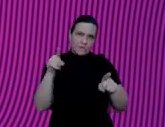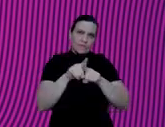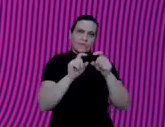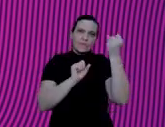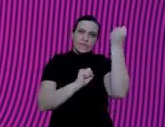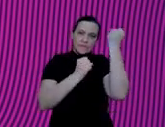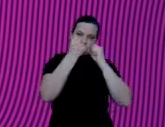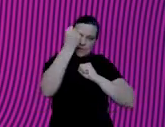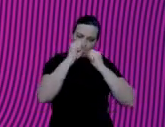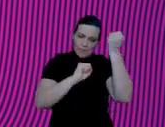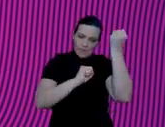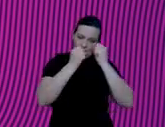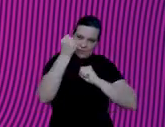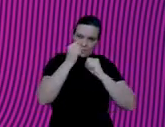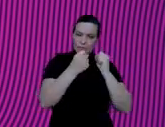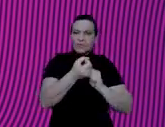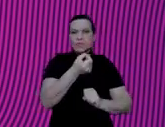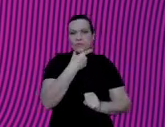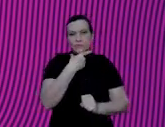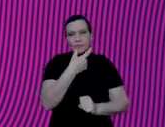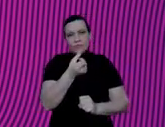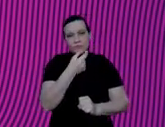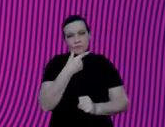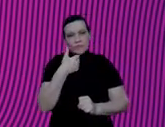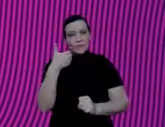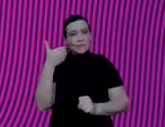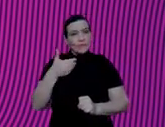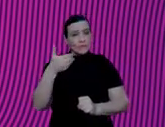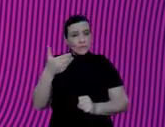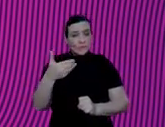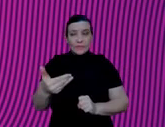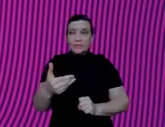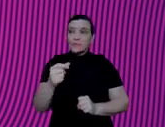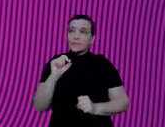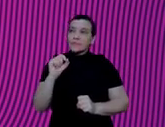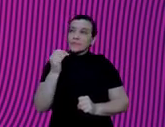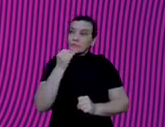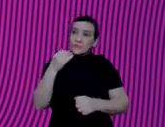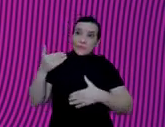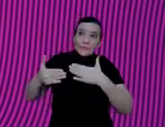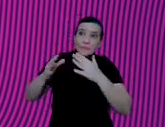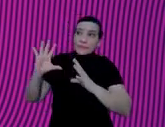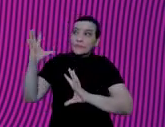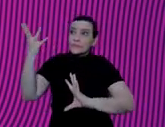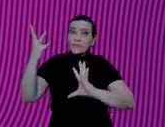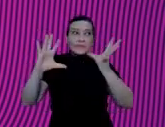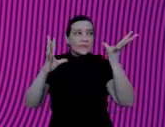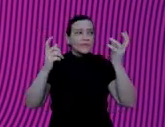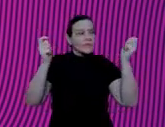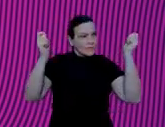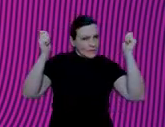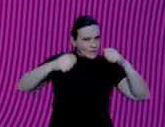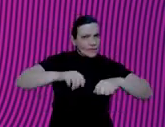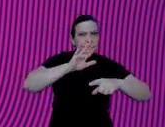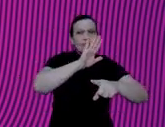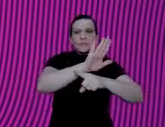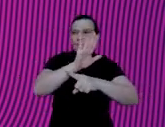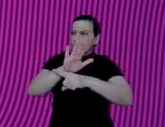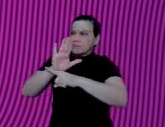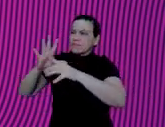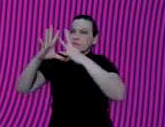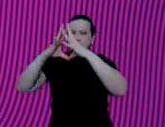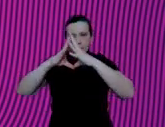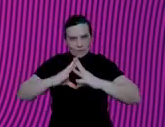aproveitou disso, de que haveria respostas para todas essas demandas, de que nós teríamos medicação para isso, como nós já